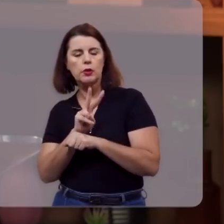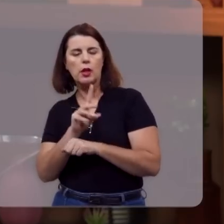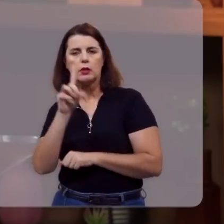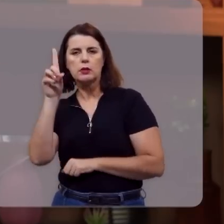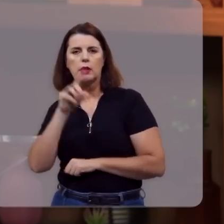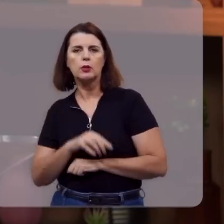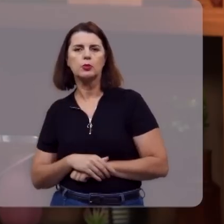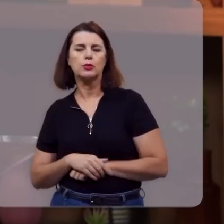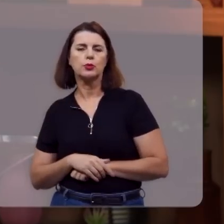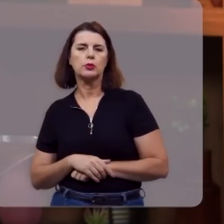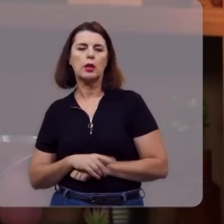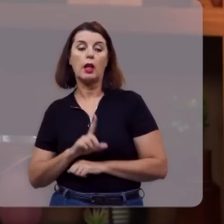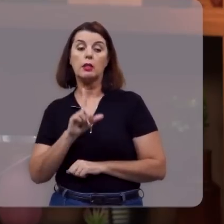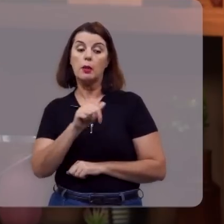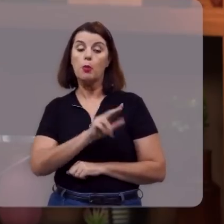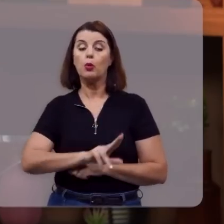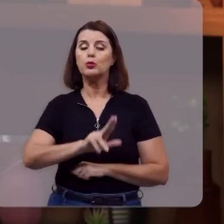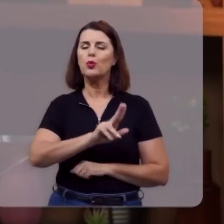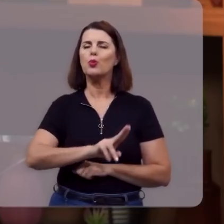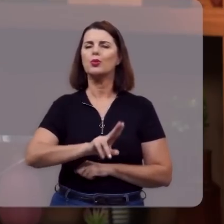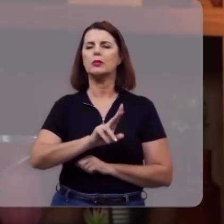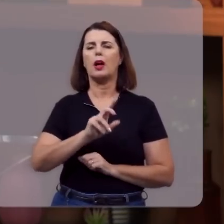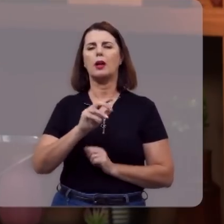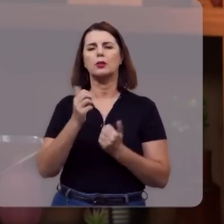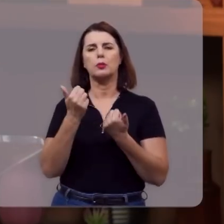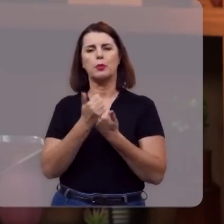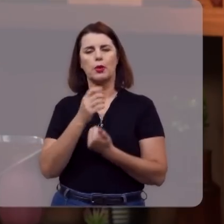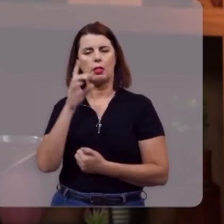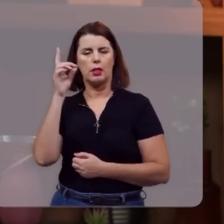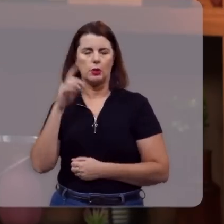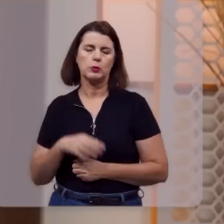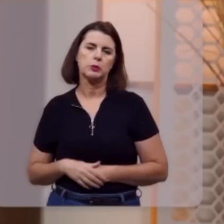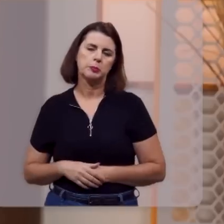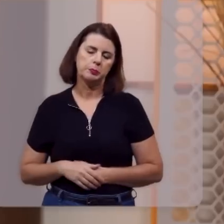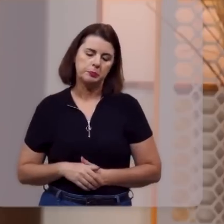para depois ser usado por Deus.